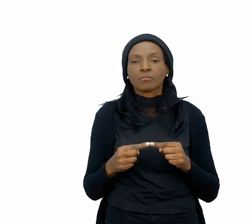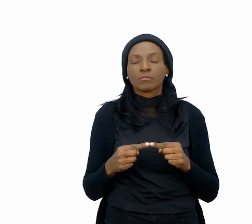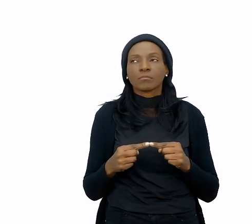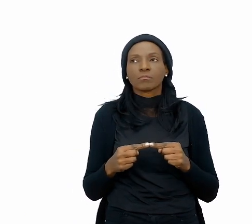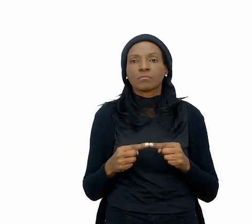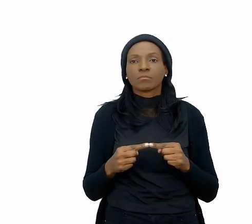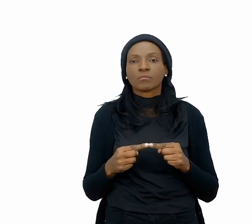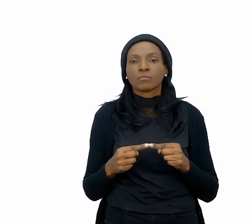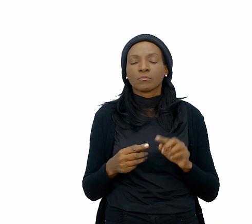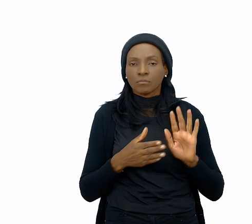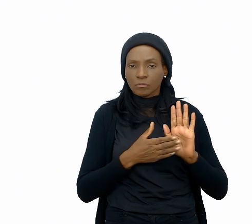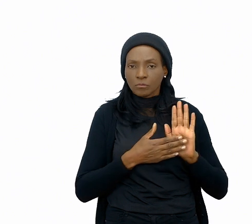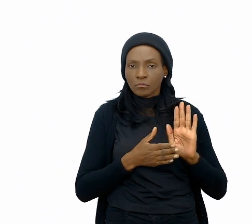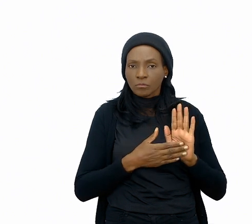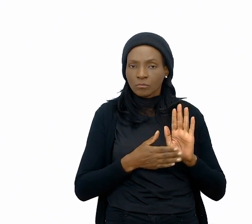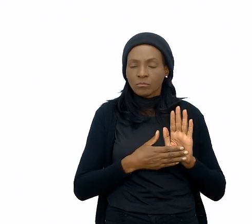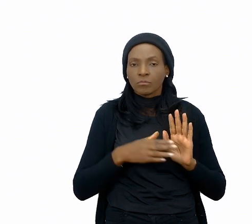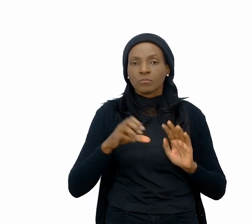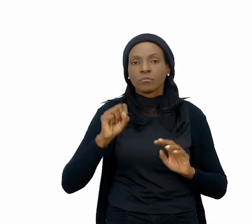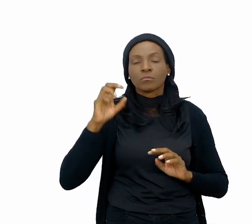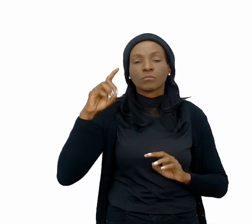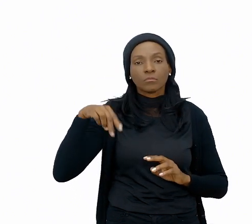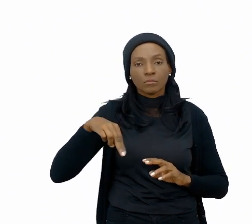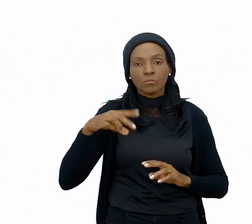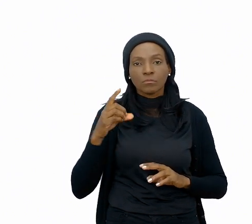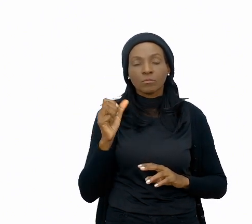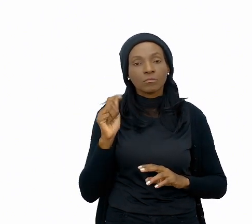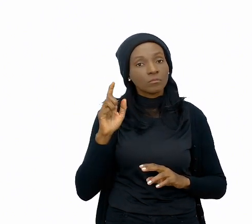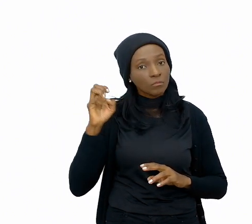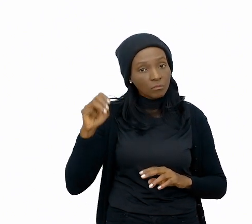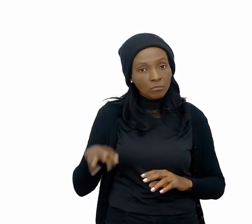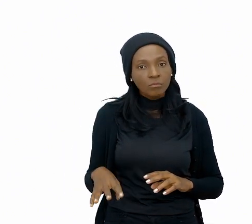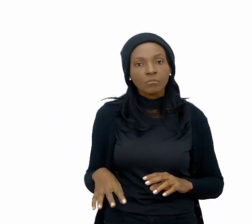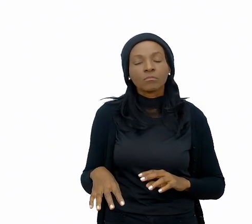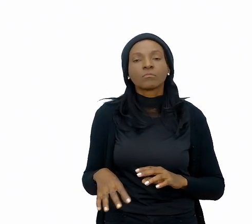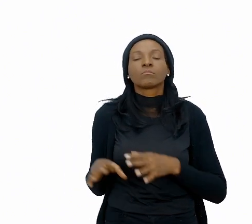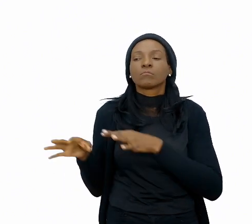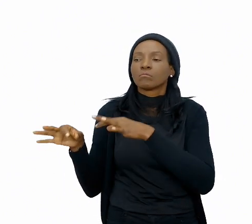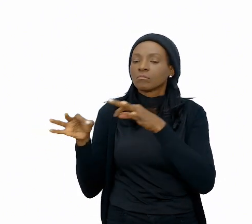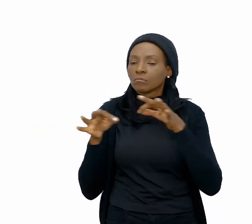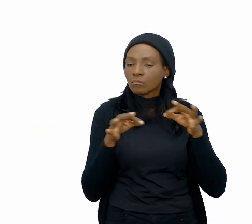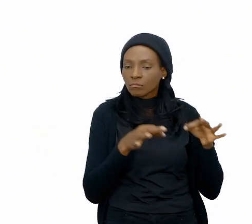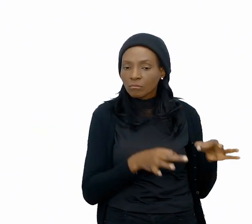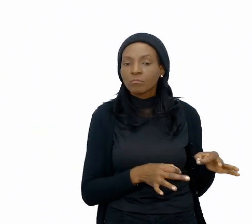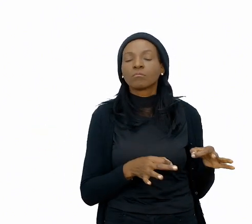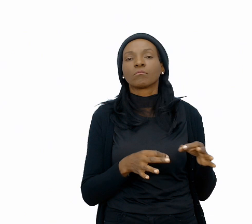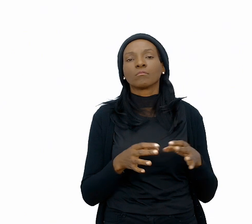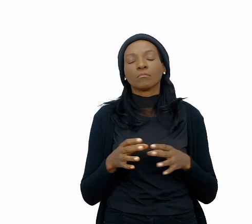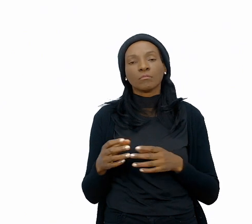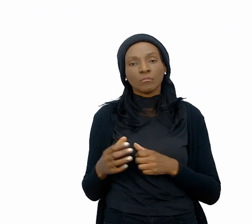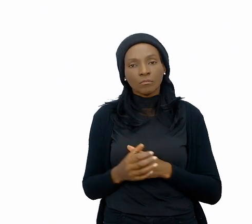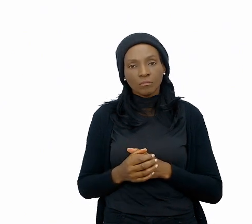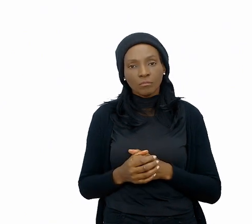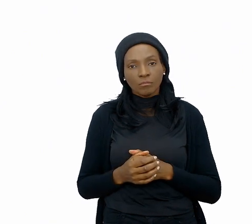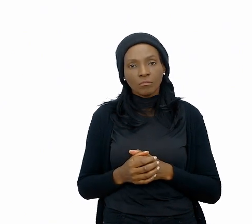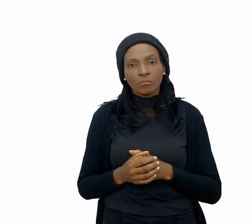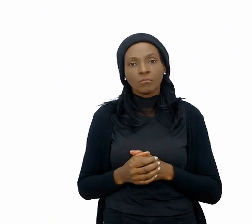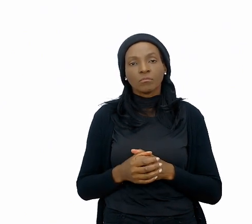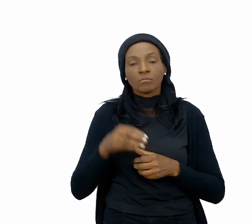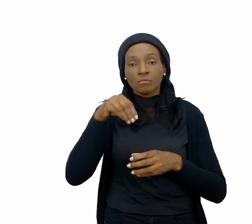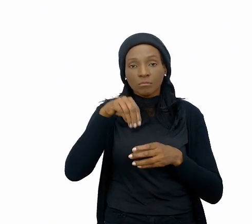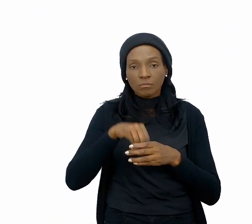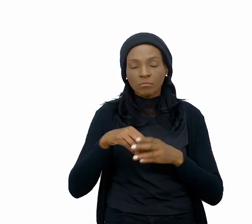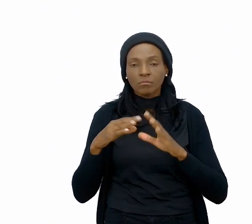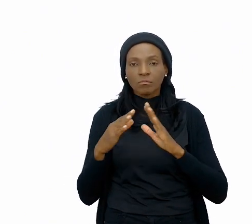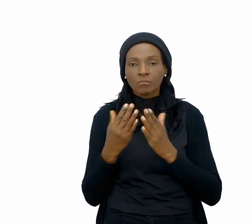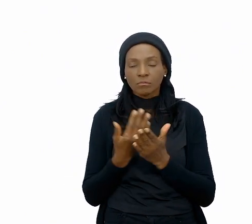essa proposta de sondagem, ela tenha uma periodicidade constante aí na sala de